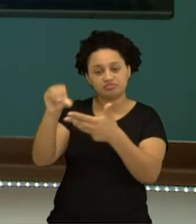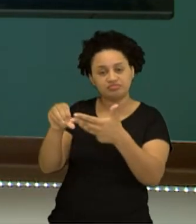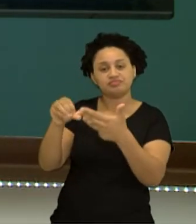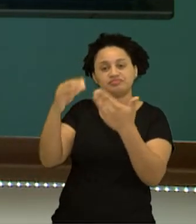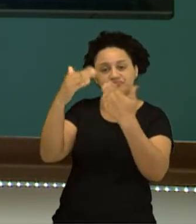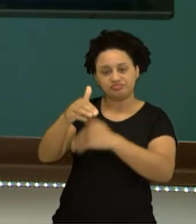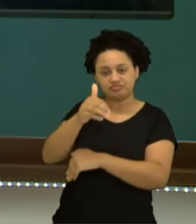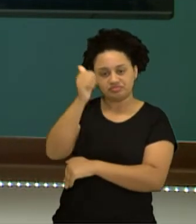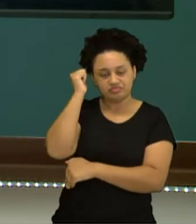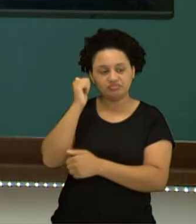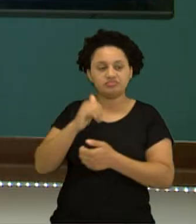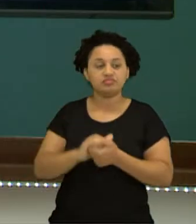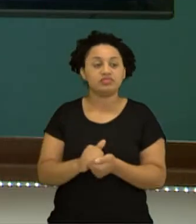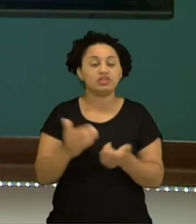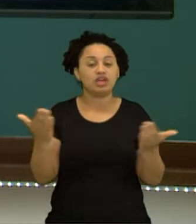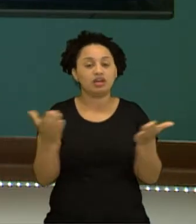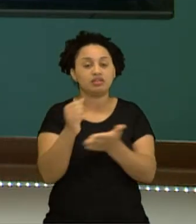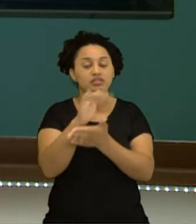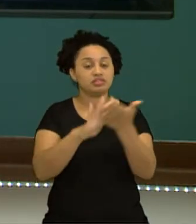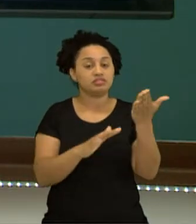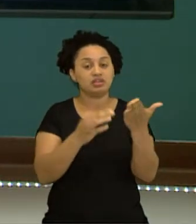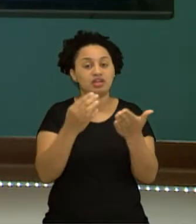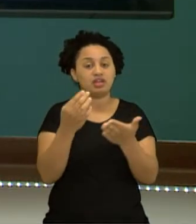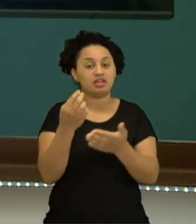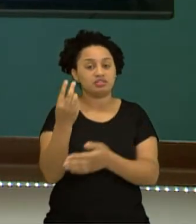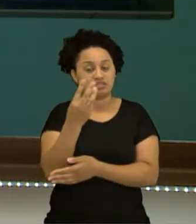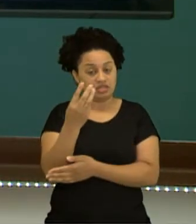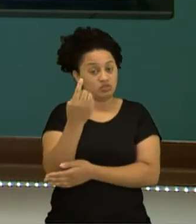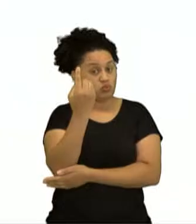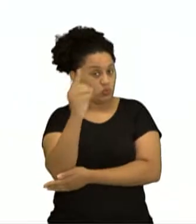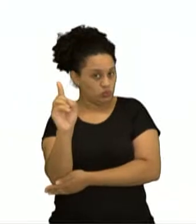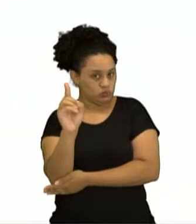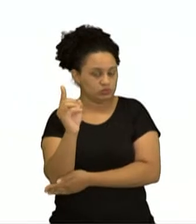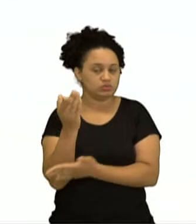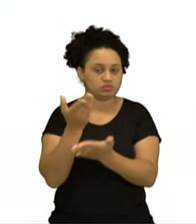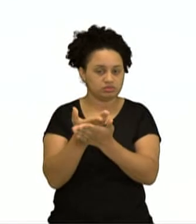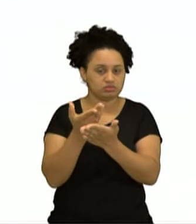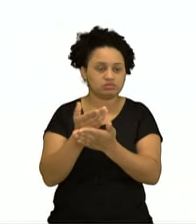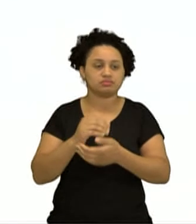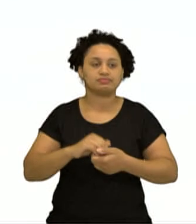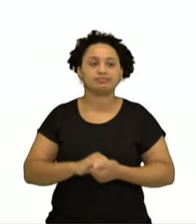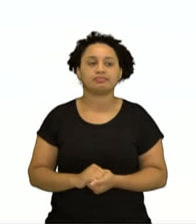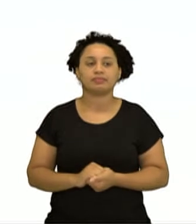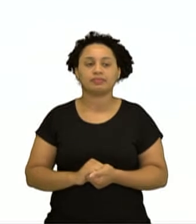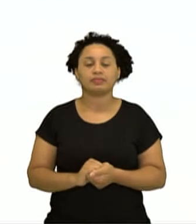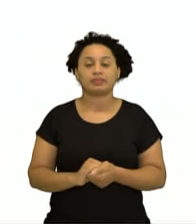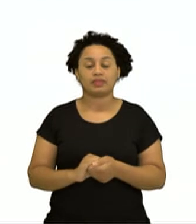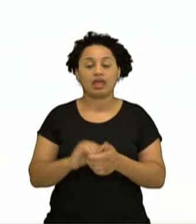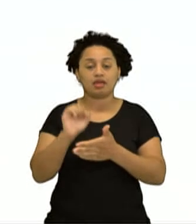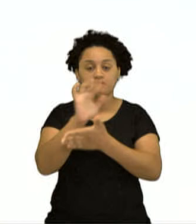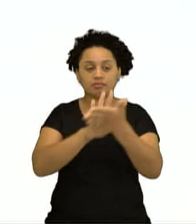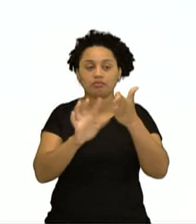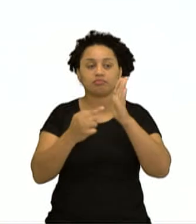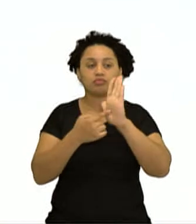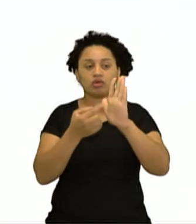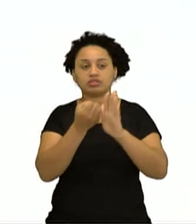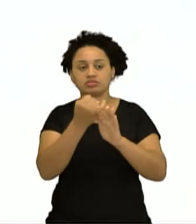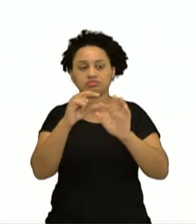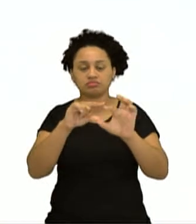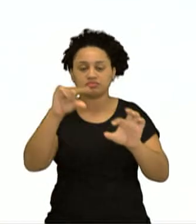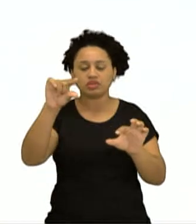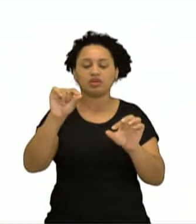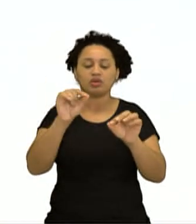acontece. Vamos agora ao nosso último exercício da nossa aula aqui. A figura indica algumas dimensões de um bloco